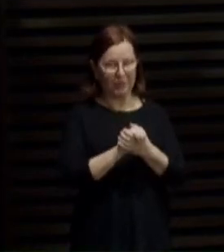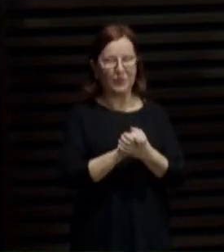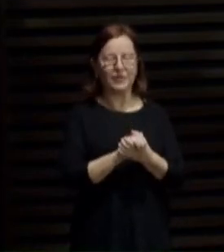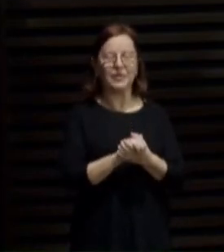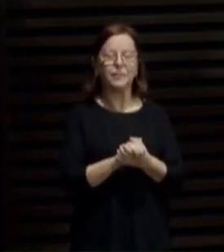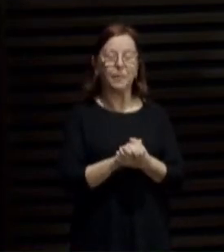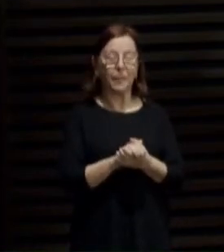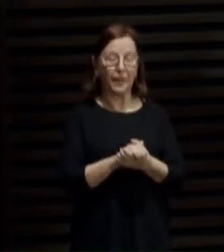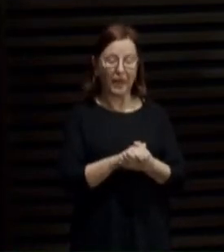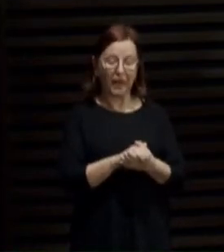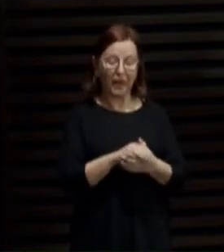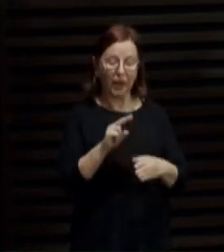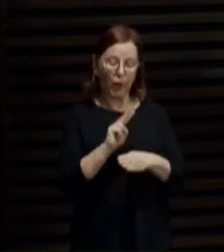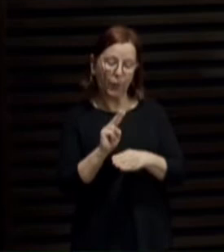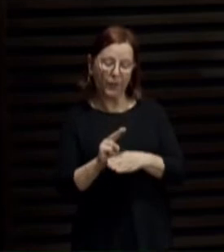E nós tínhamos